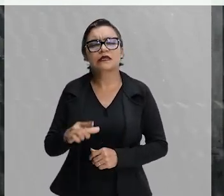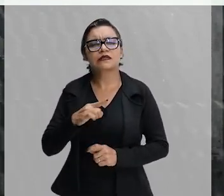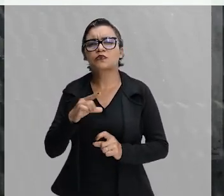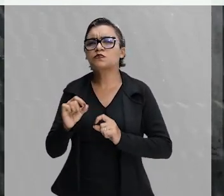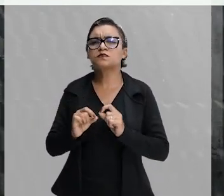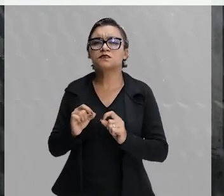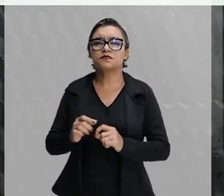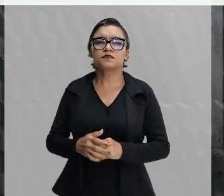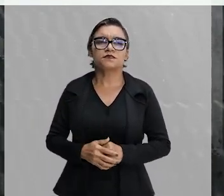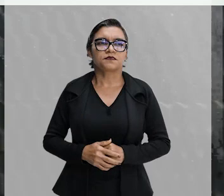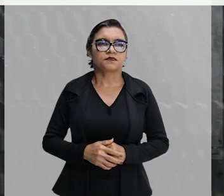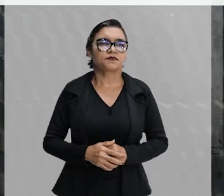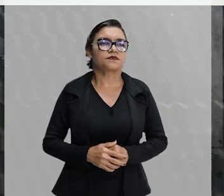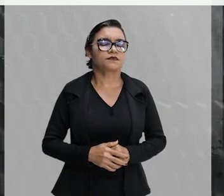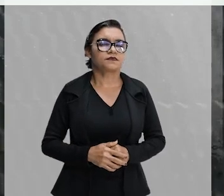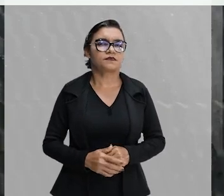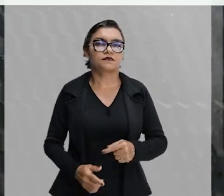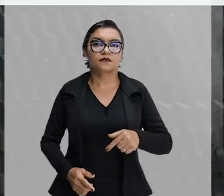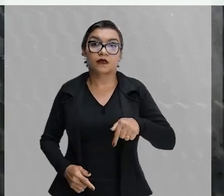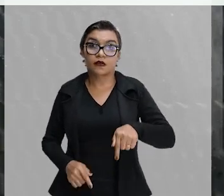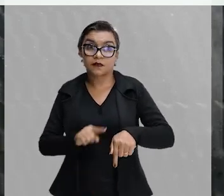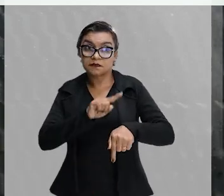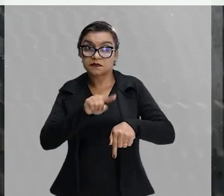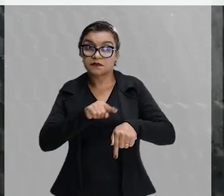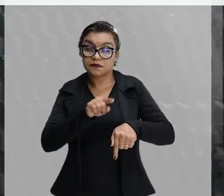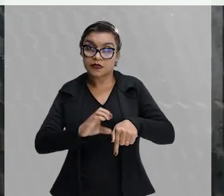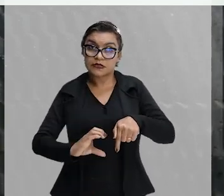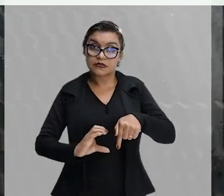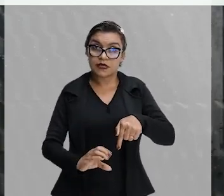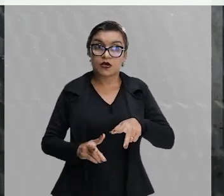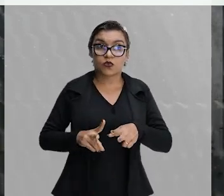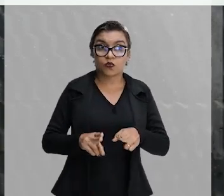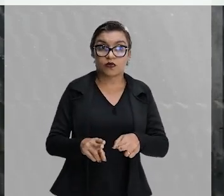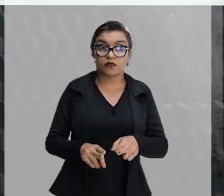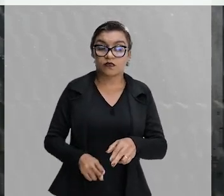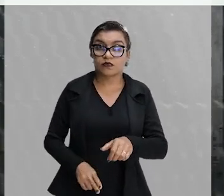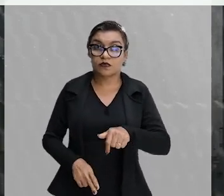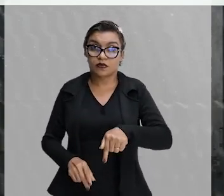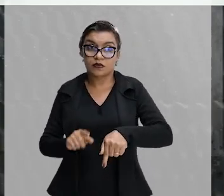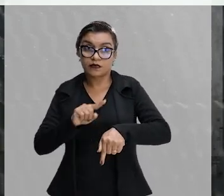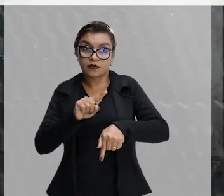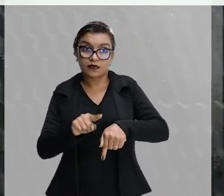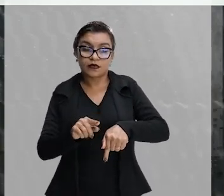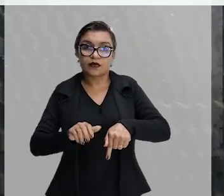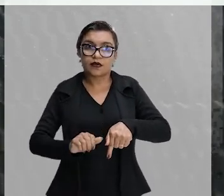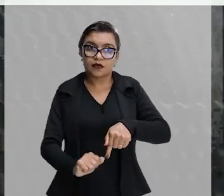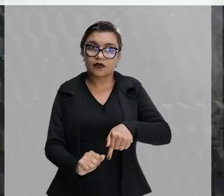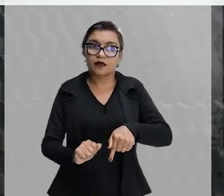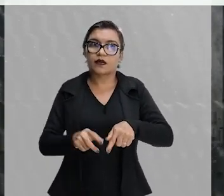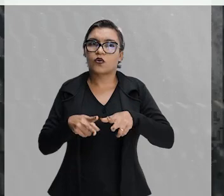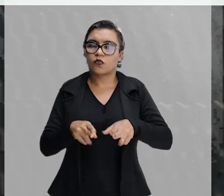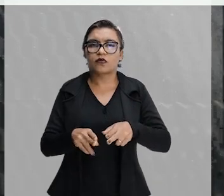ter, ó, Q duas linhas C vai ser igual, ó, que é a linha, isso aqui